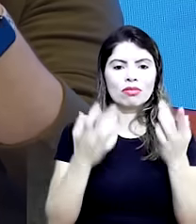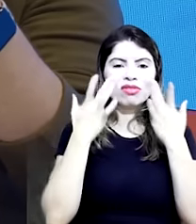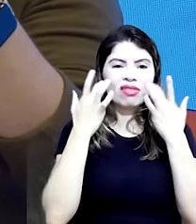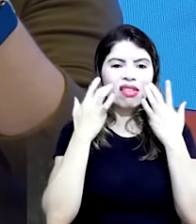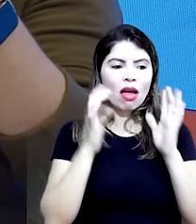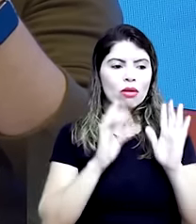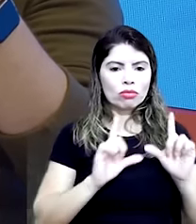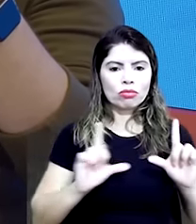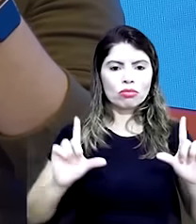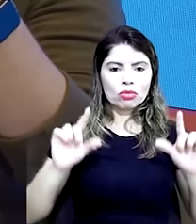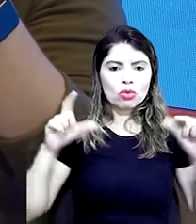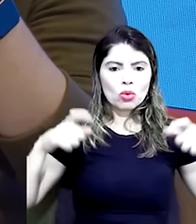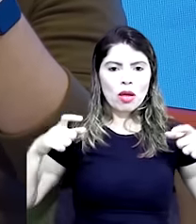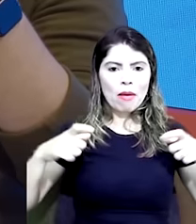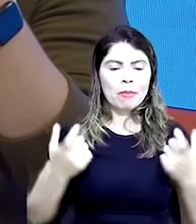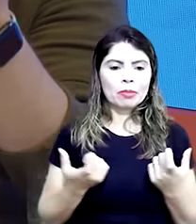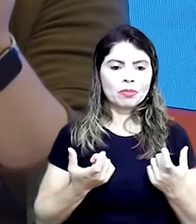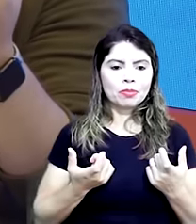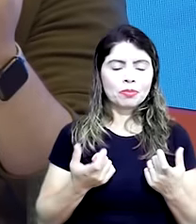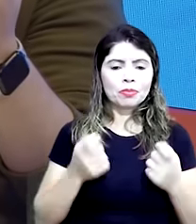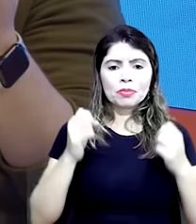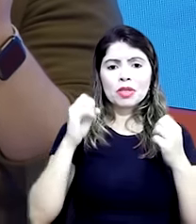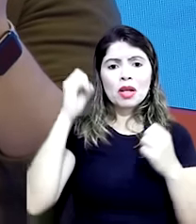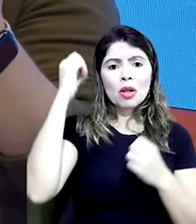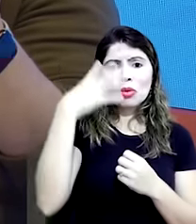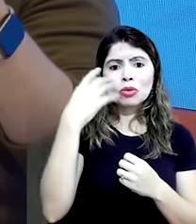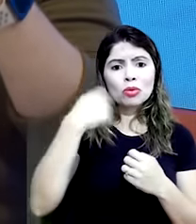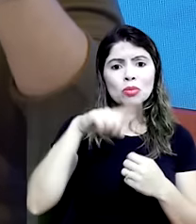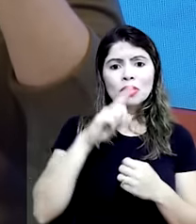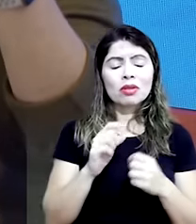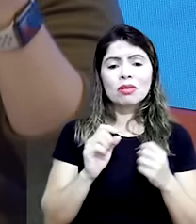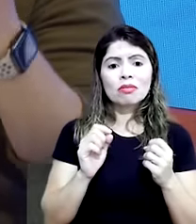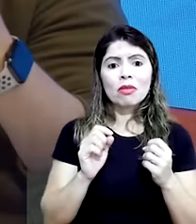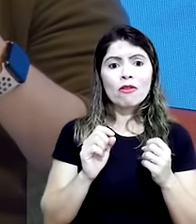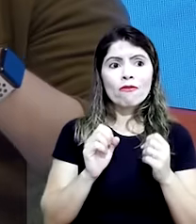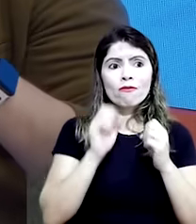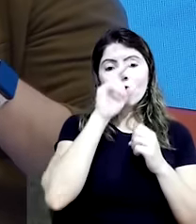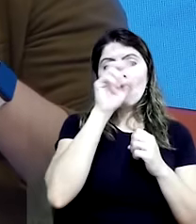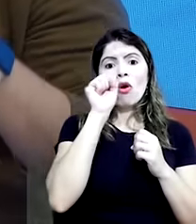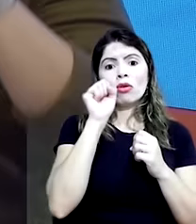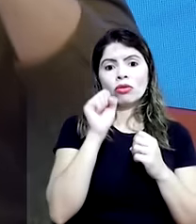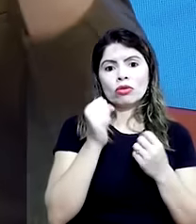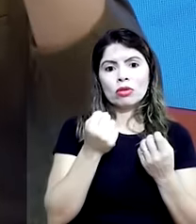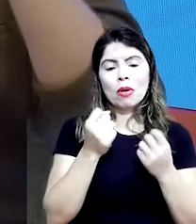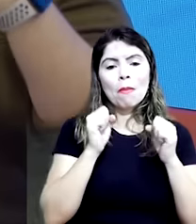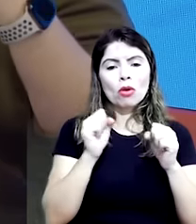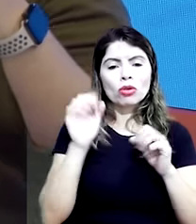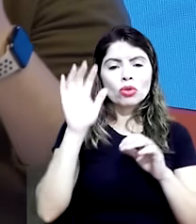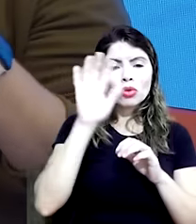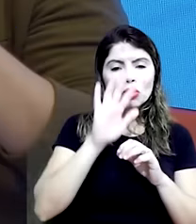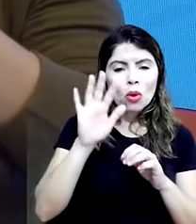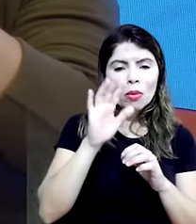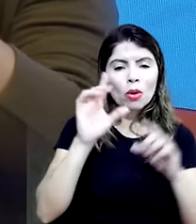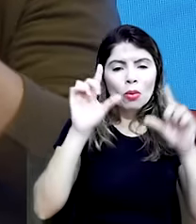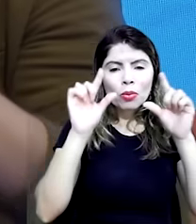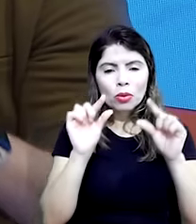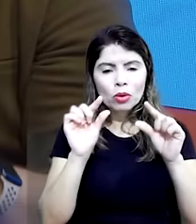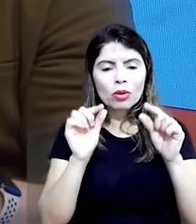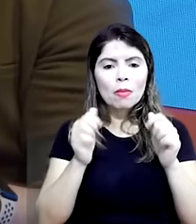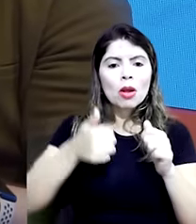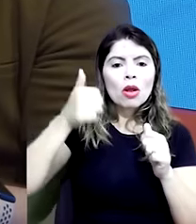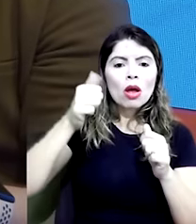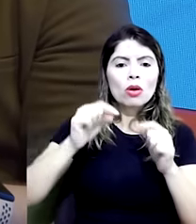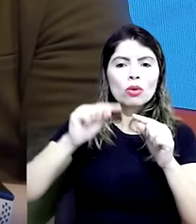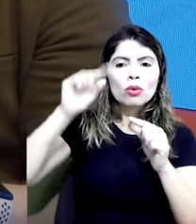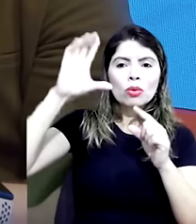acesa você pode jogar um pouquinho mais de sombra um pouco menos de luz uma mais intensa uma menos você pode apagar o ambiente e controlar a luz